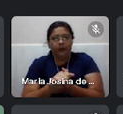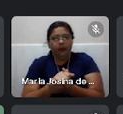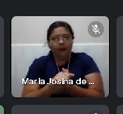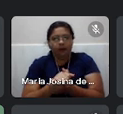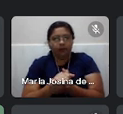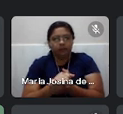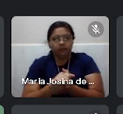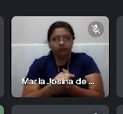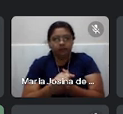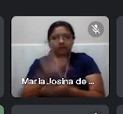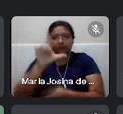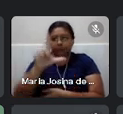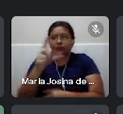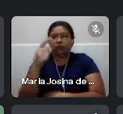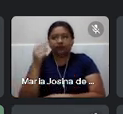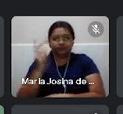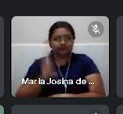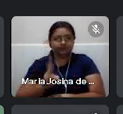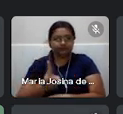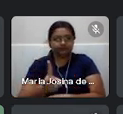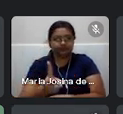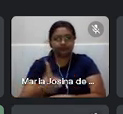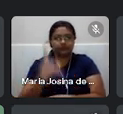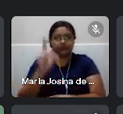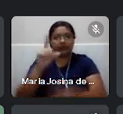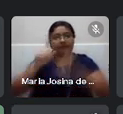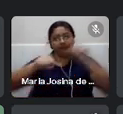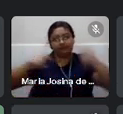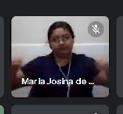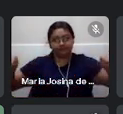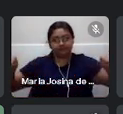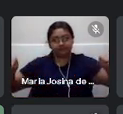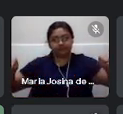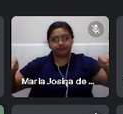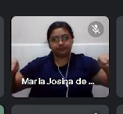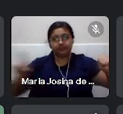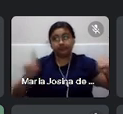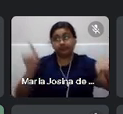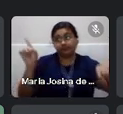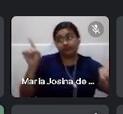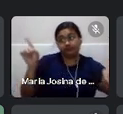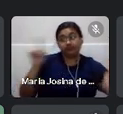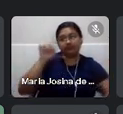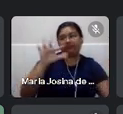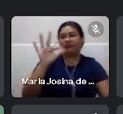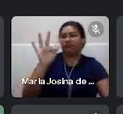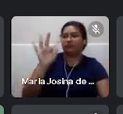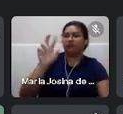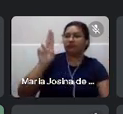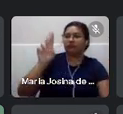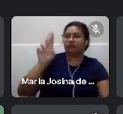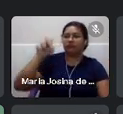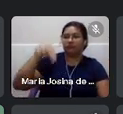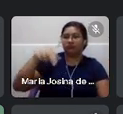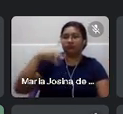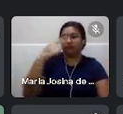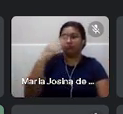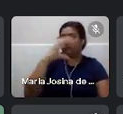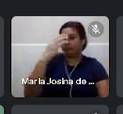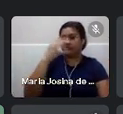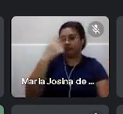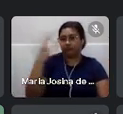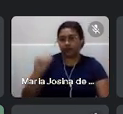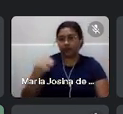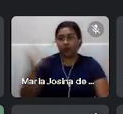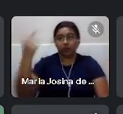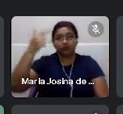o L é constante e o D é variável, isso aqui é uma função quadrática. Vejam, se